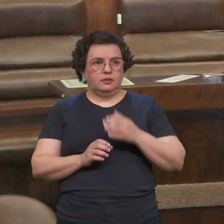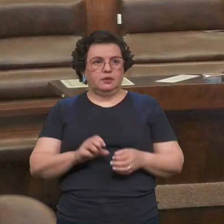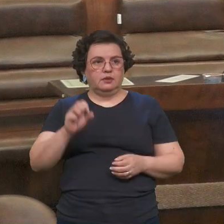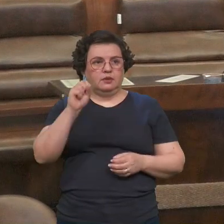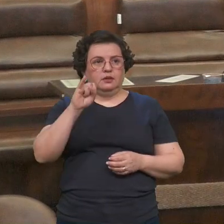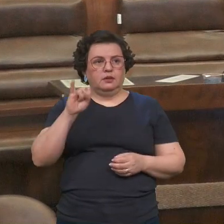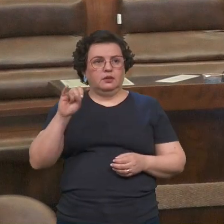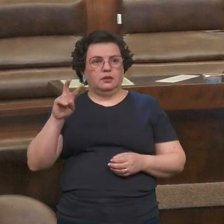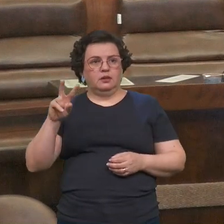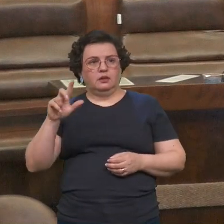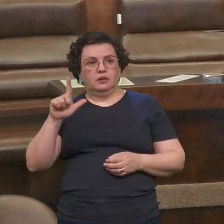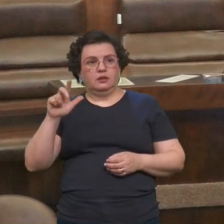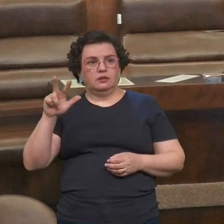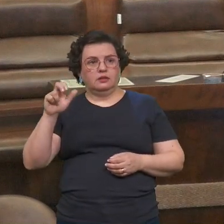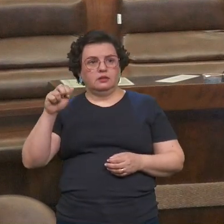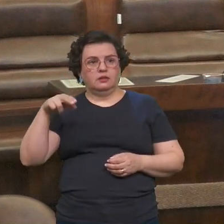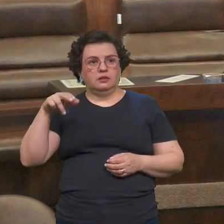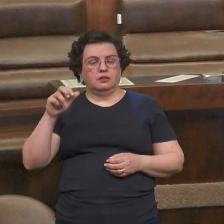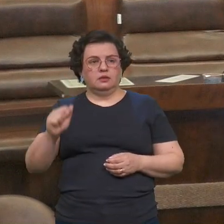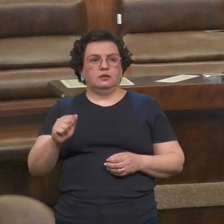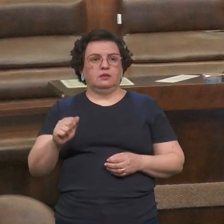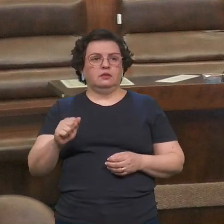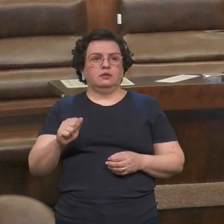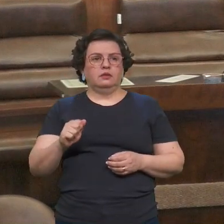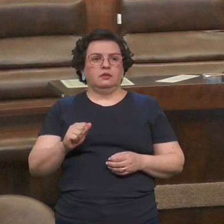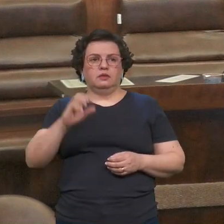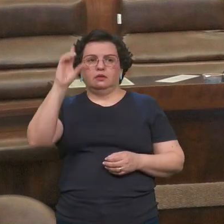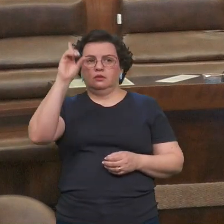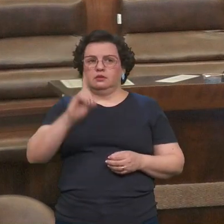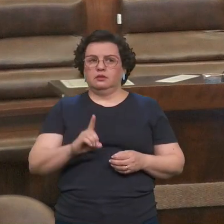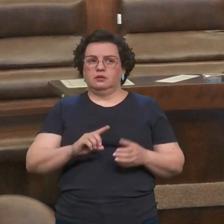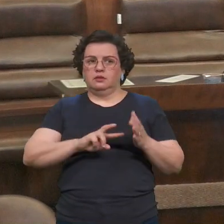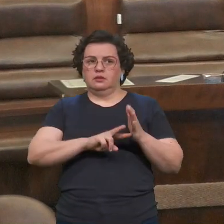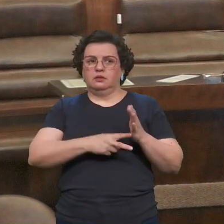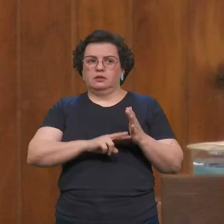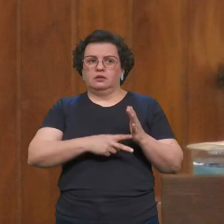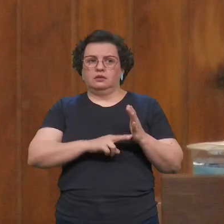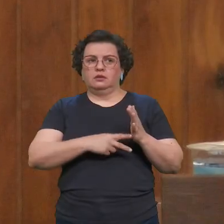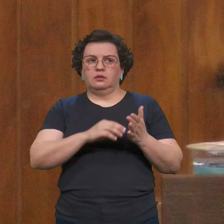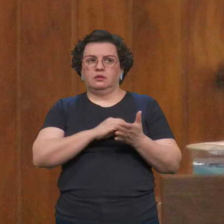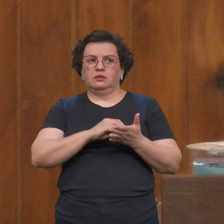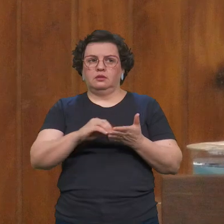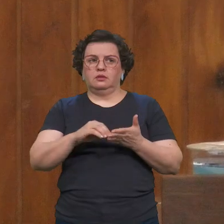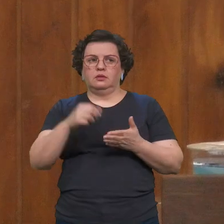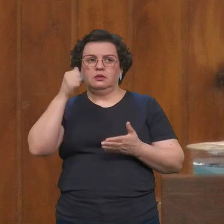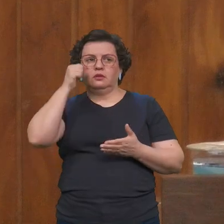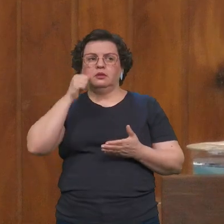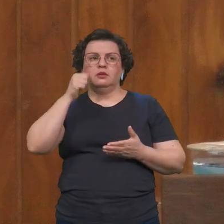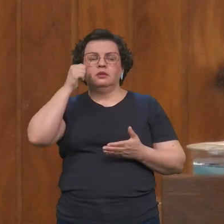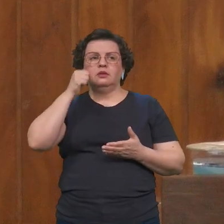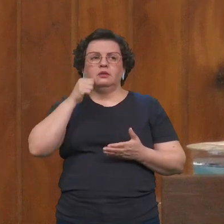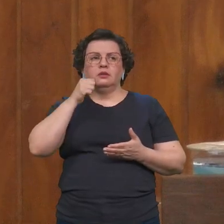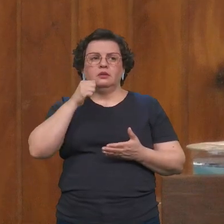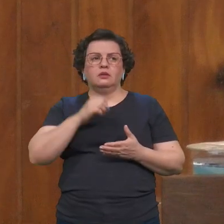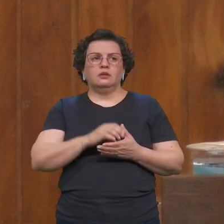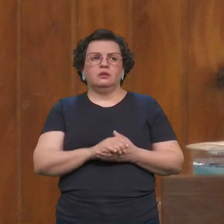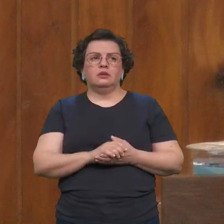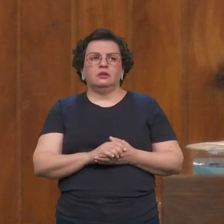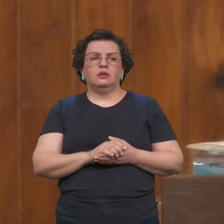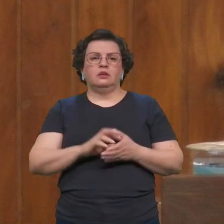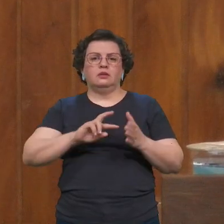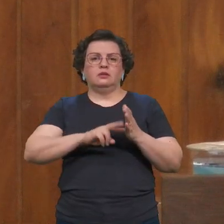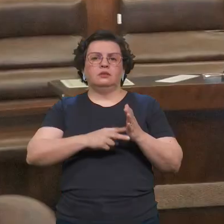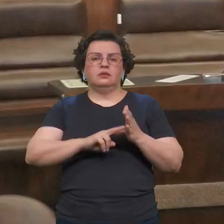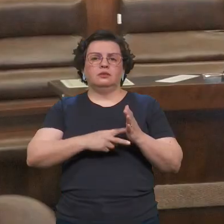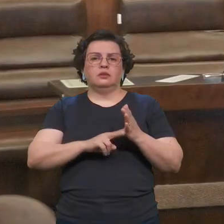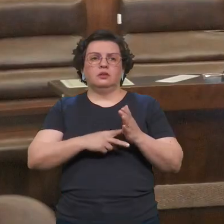Silvana Moreira Bateagliotti, diretora sindical e secretária da Mulher do Istian, o Sindicato dos Trabalhadores nas Indústrias